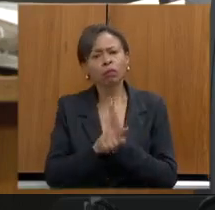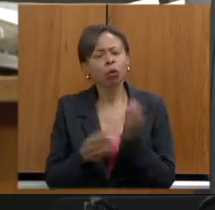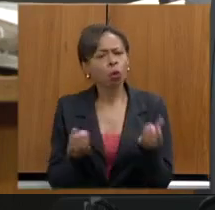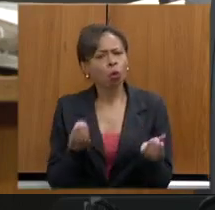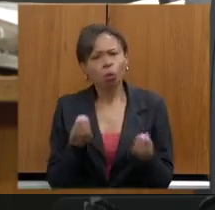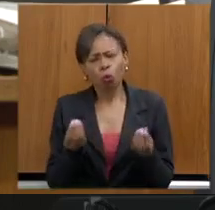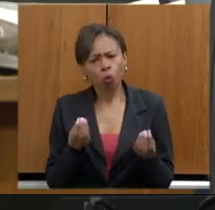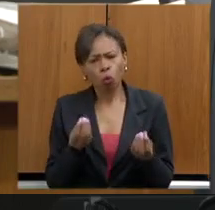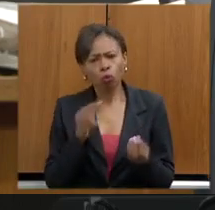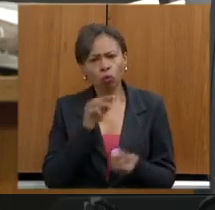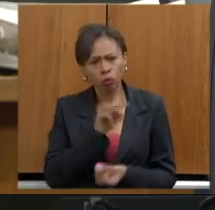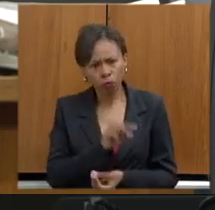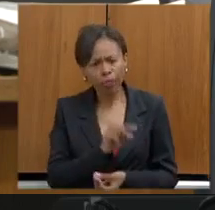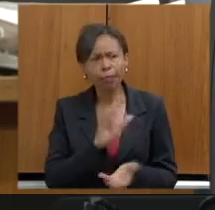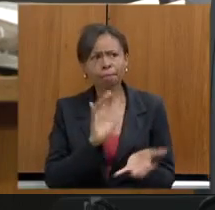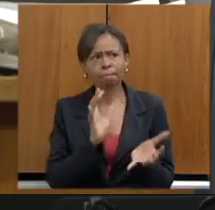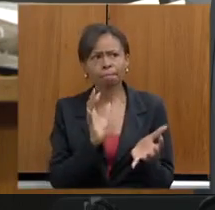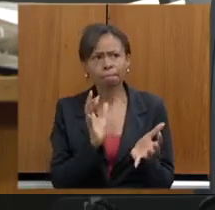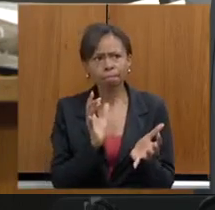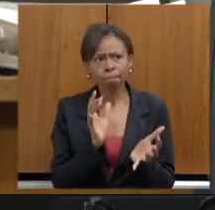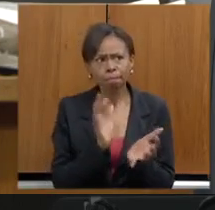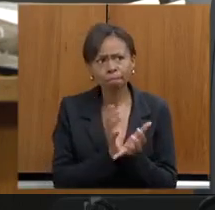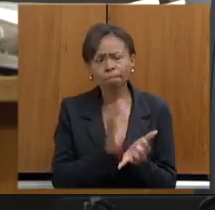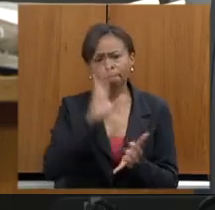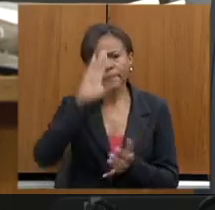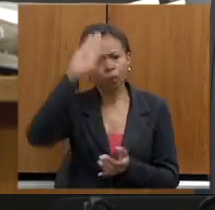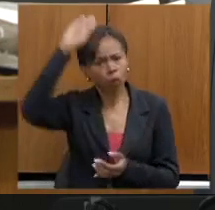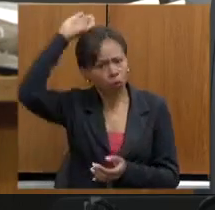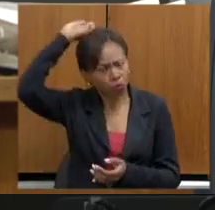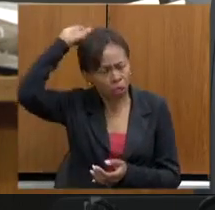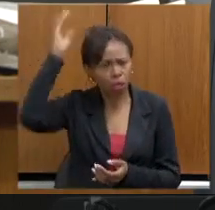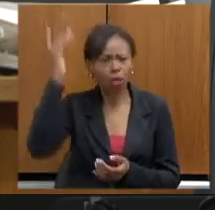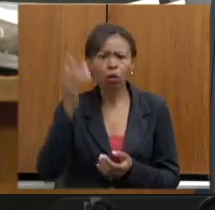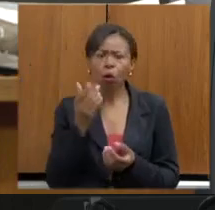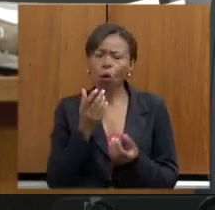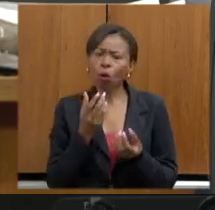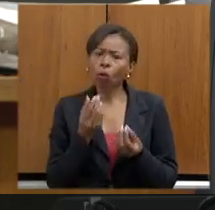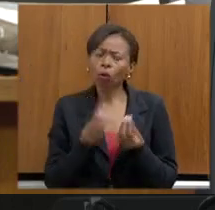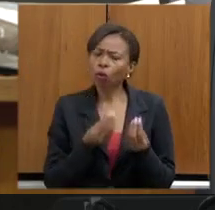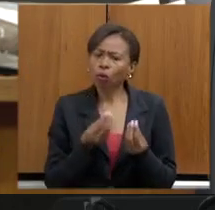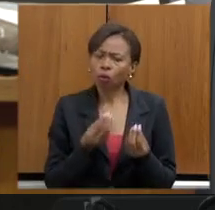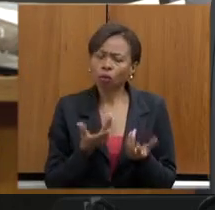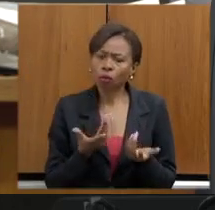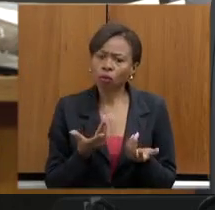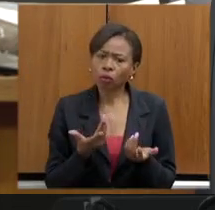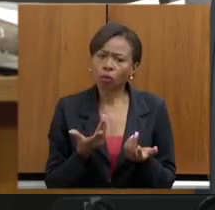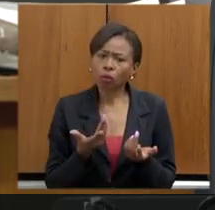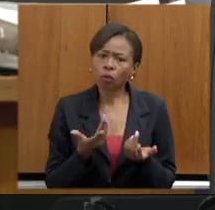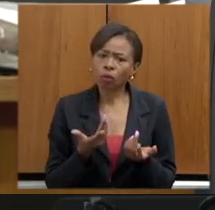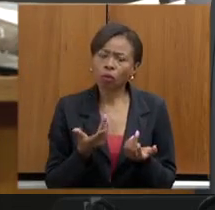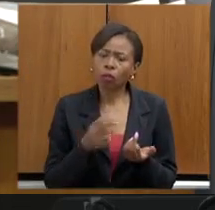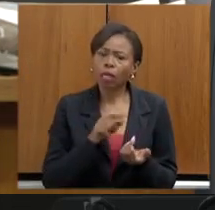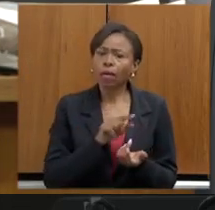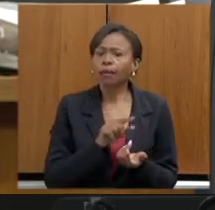Como que o senhor isso equipe né os pensadores os bombeiros é tão posicionando as